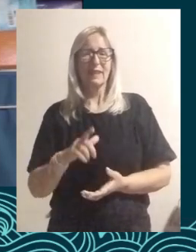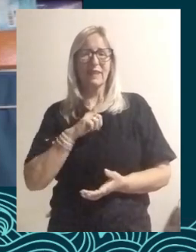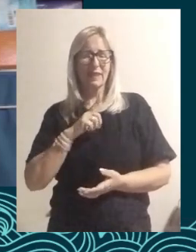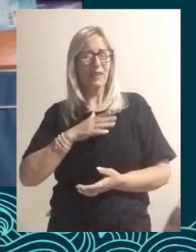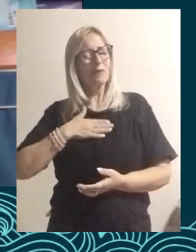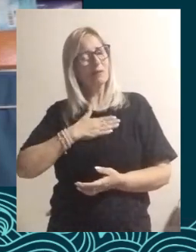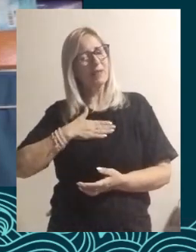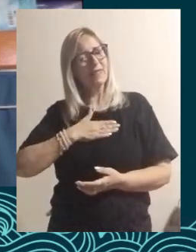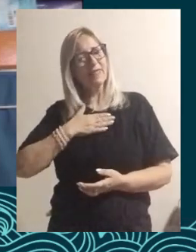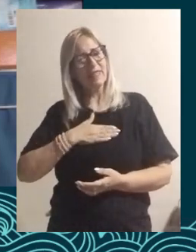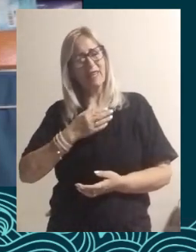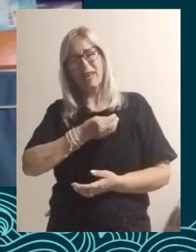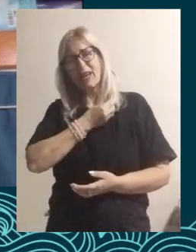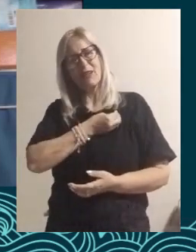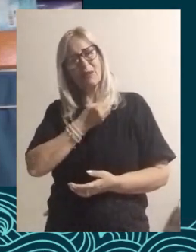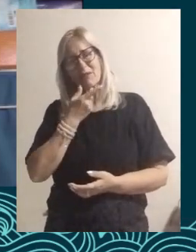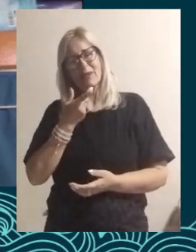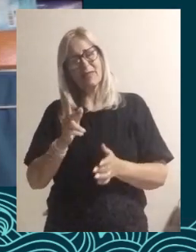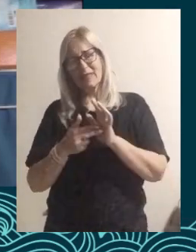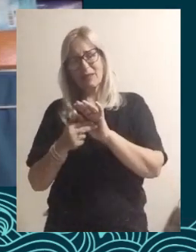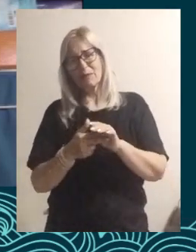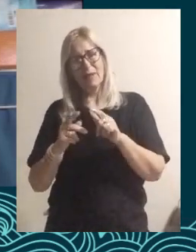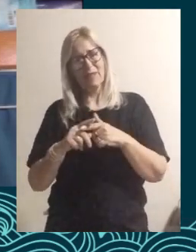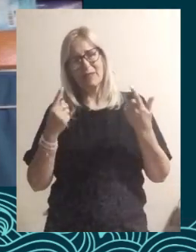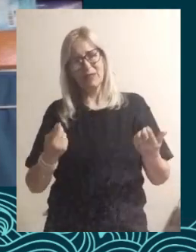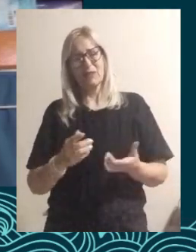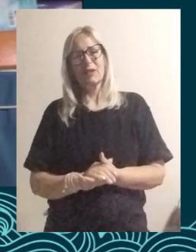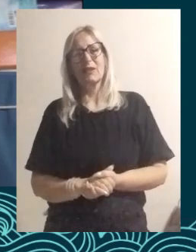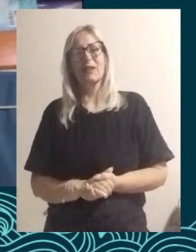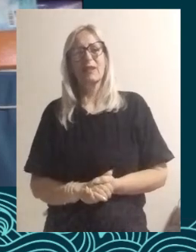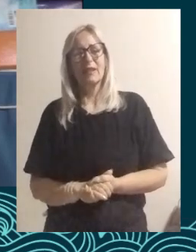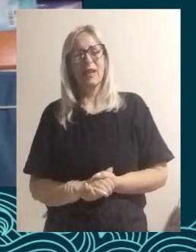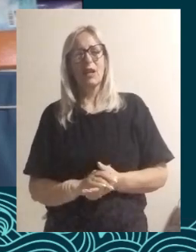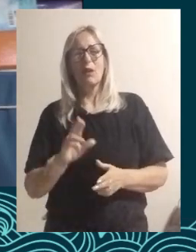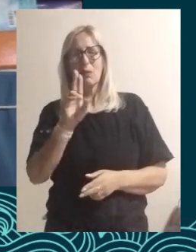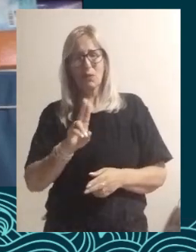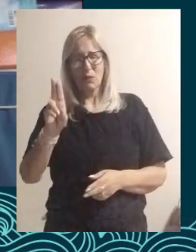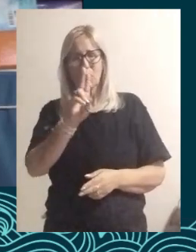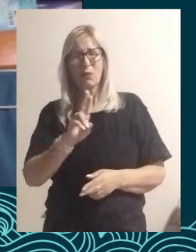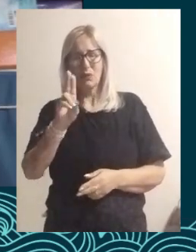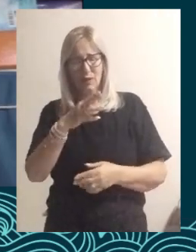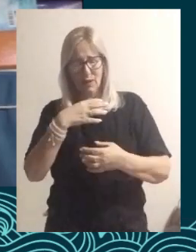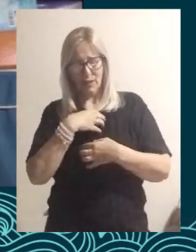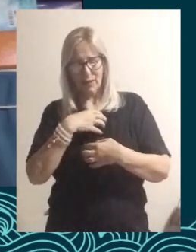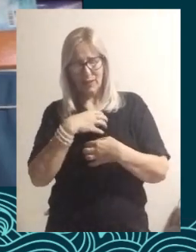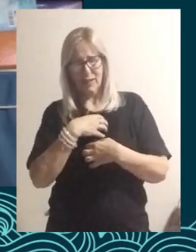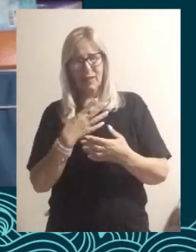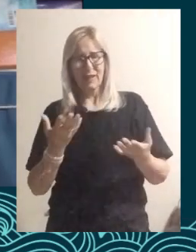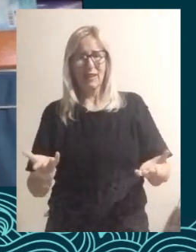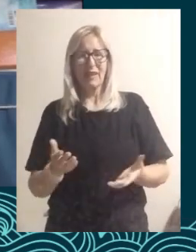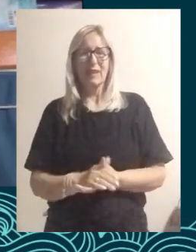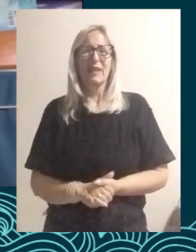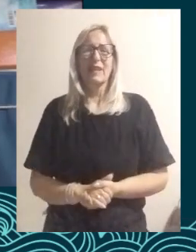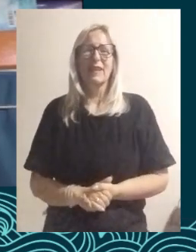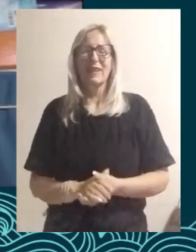agradáveis, muito boas, de ter prazer. E a vida também serve para isso, né? A vida serve para a gente poder usar os